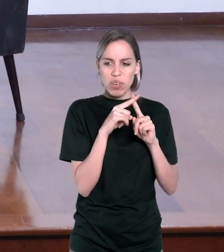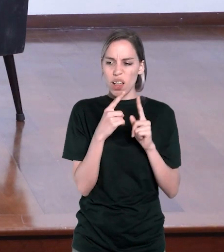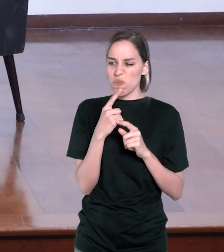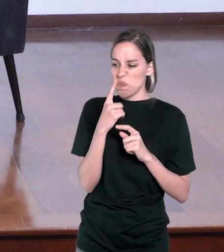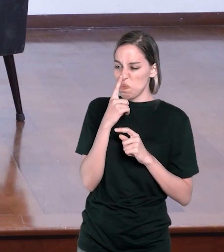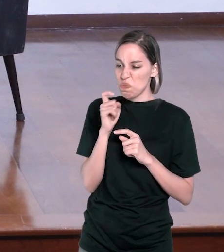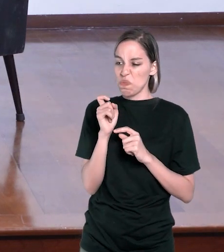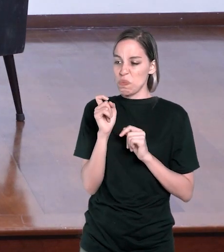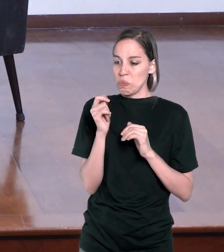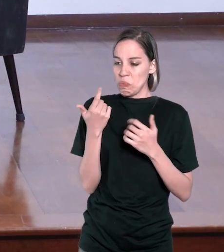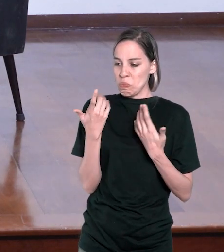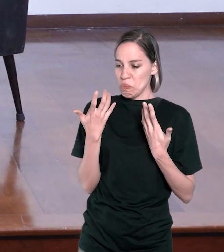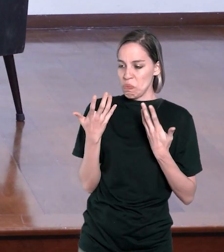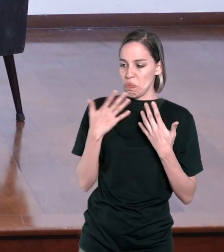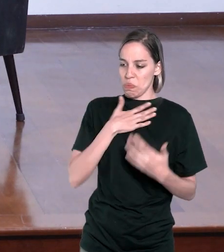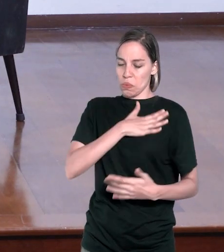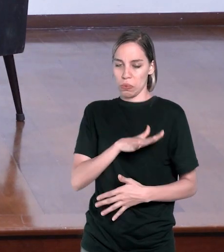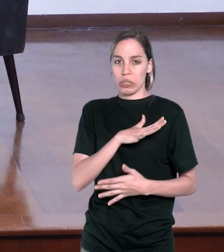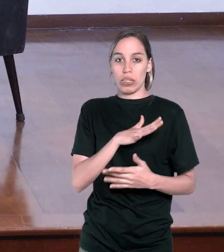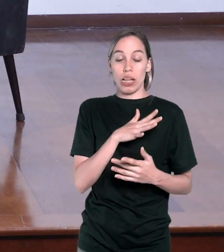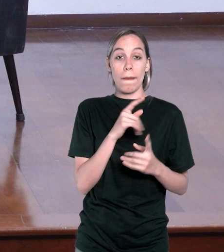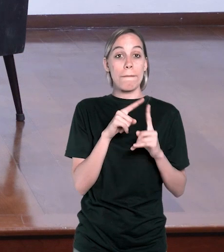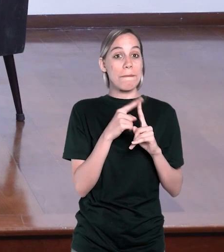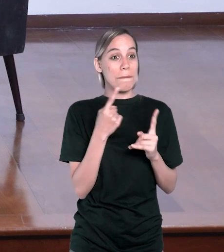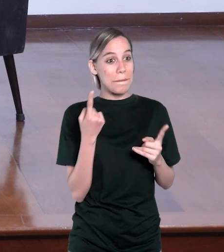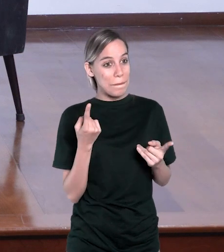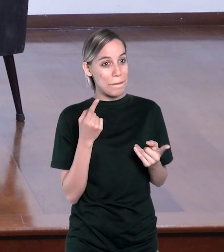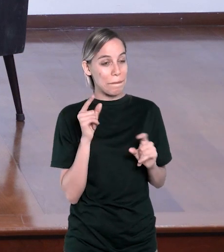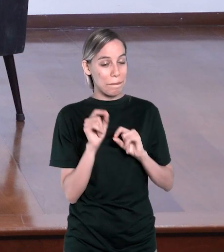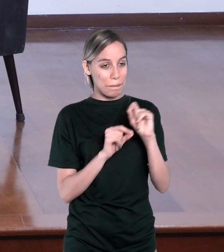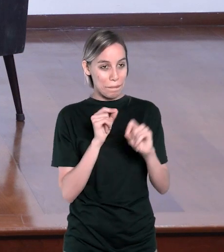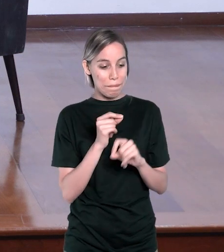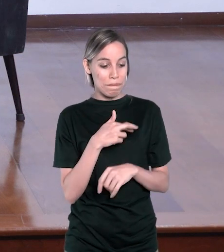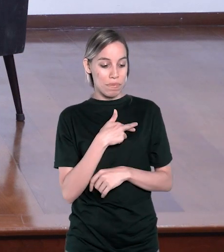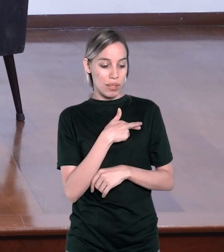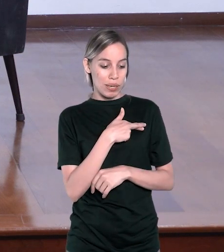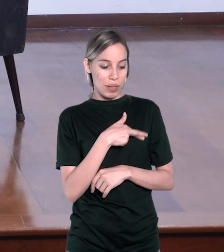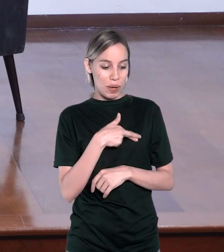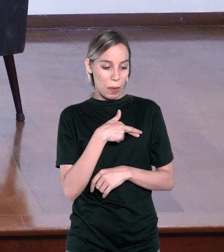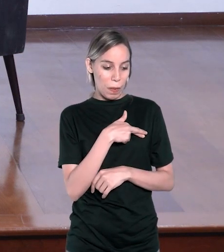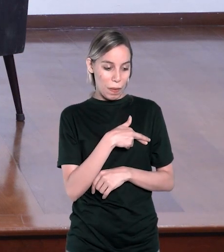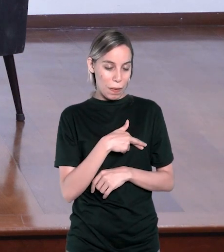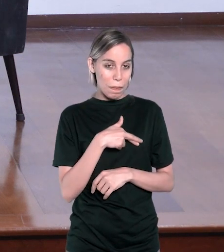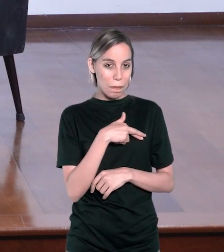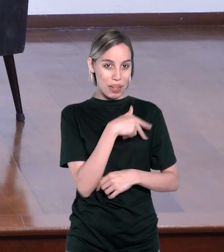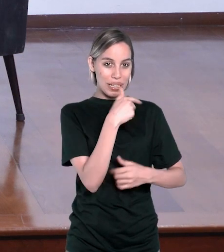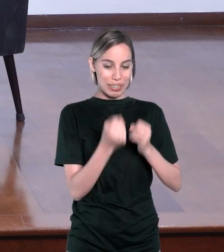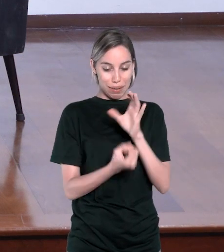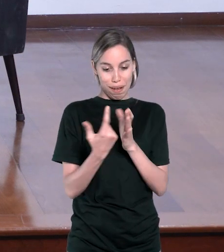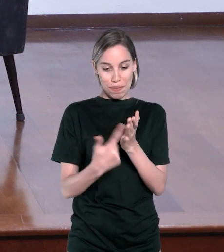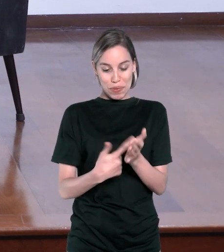né? E eu estava falando antes para você sobre o romance é um pouco como você fazer um cubo mágico, né? No começo da